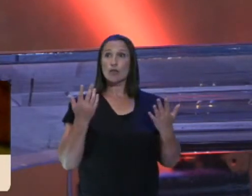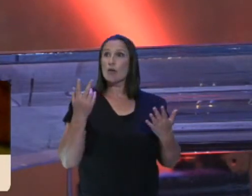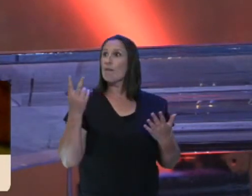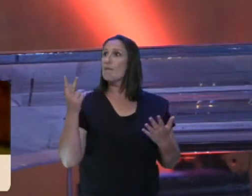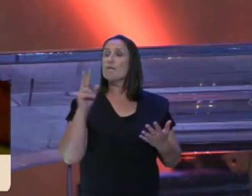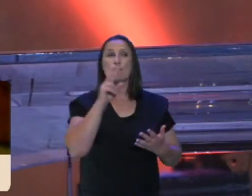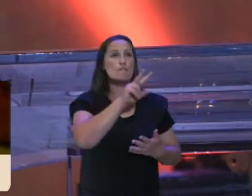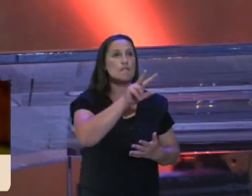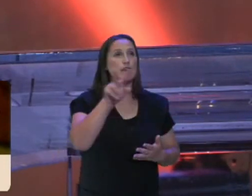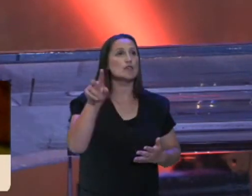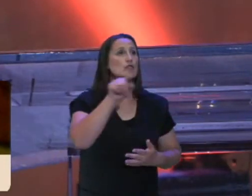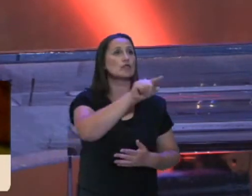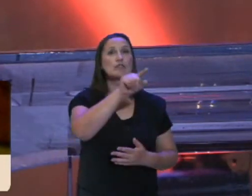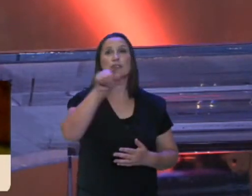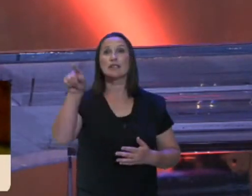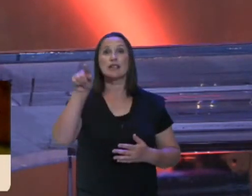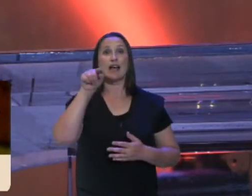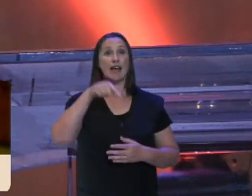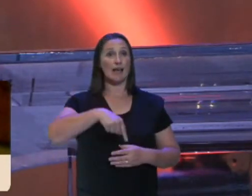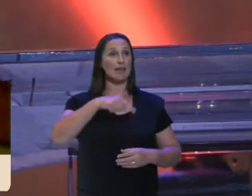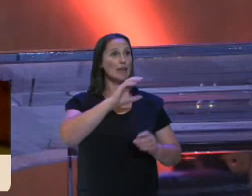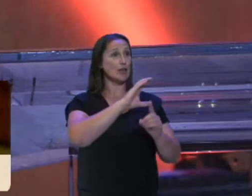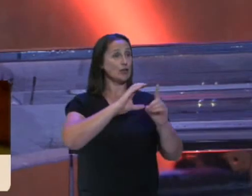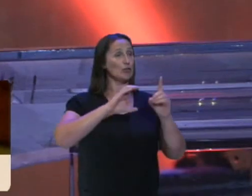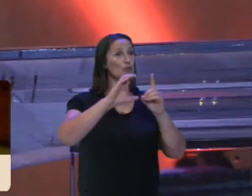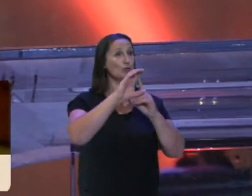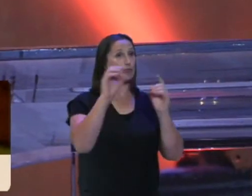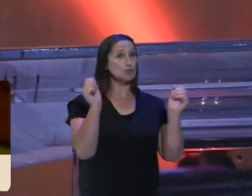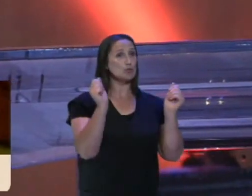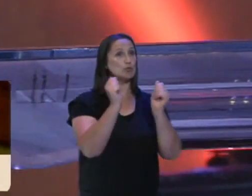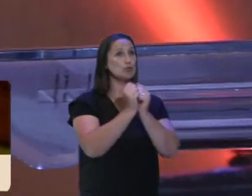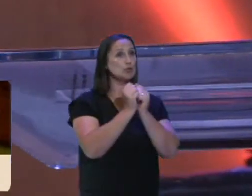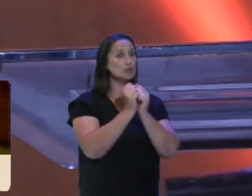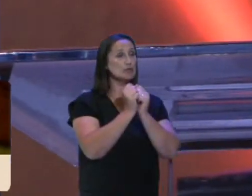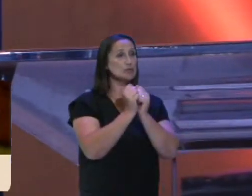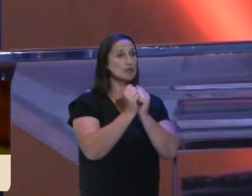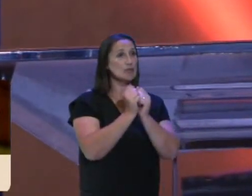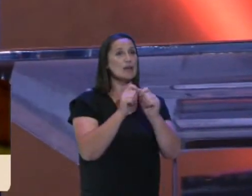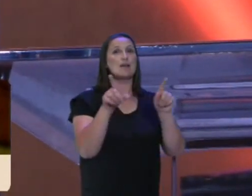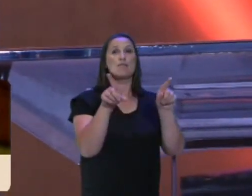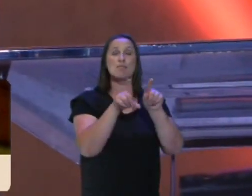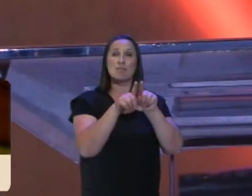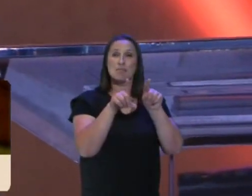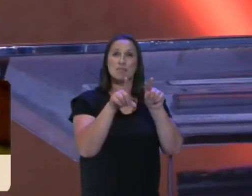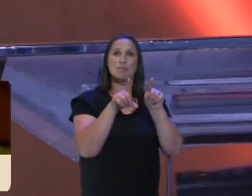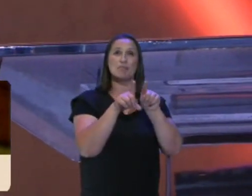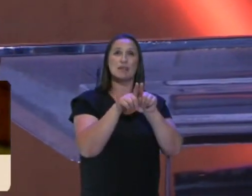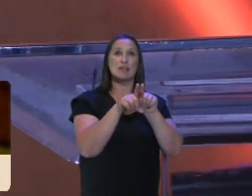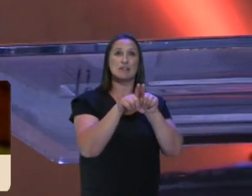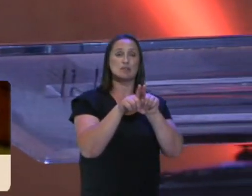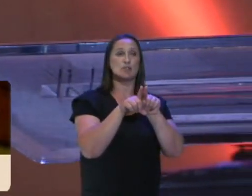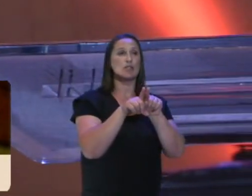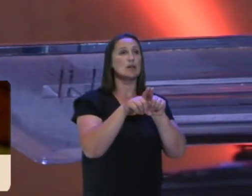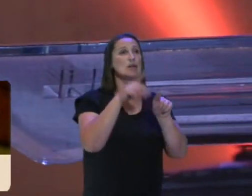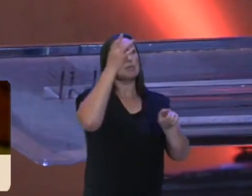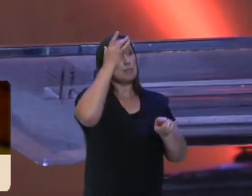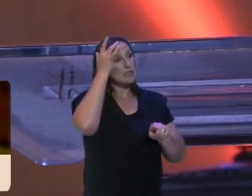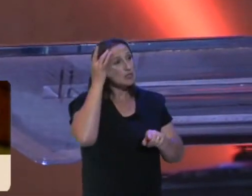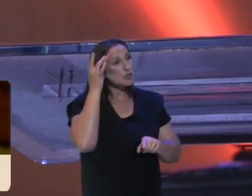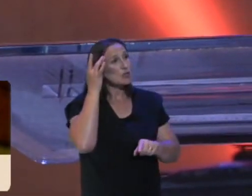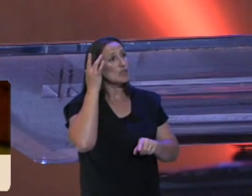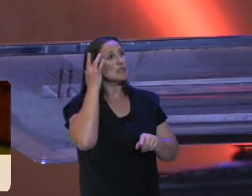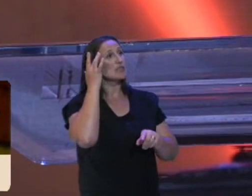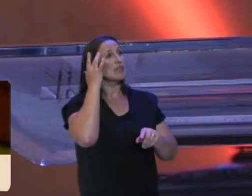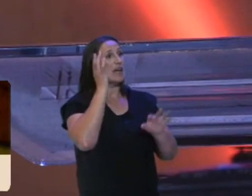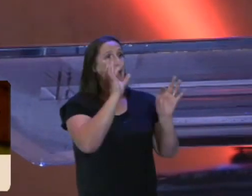aqui no culto conosco, ainda que tantos estejam com a gente assistindo pela